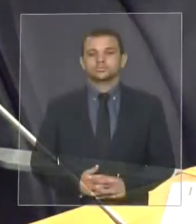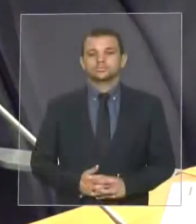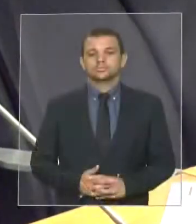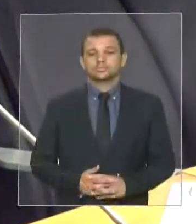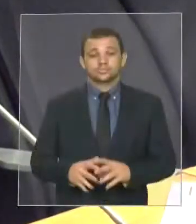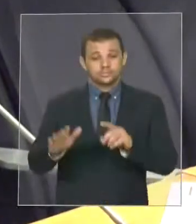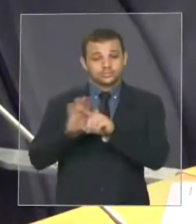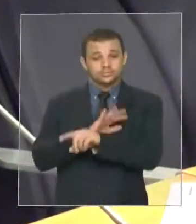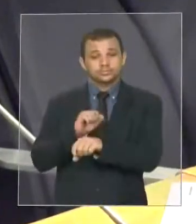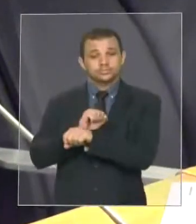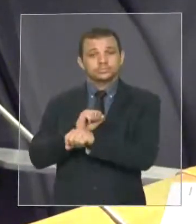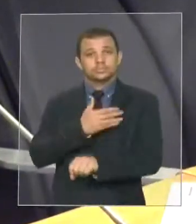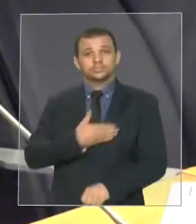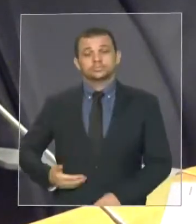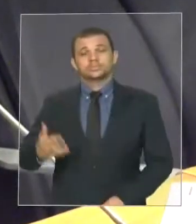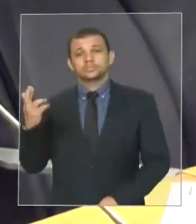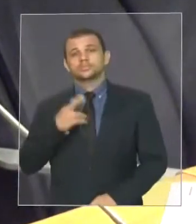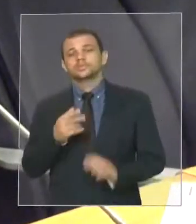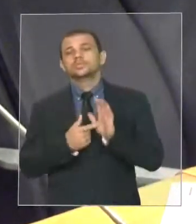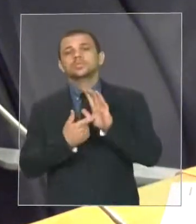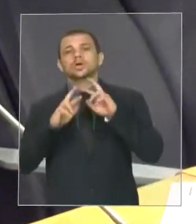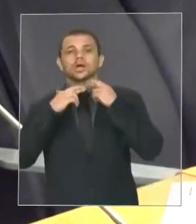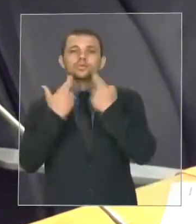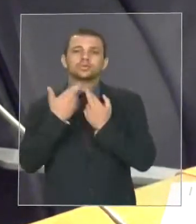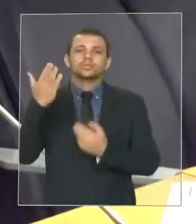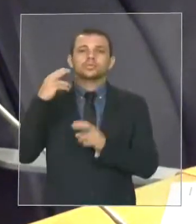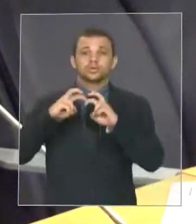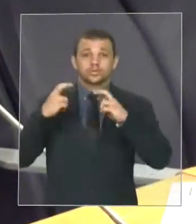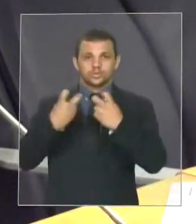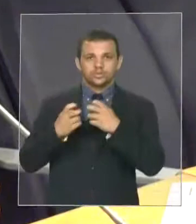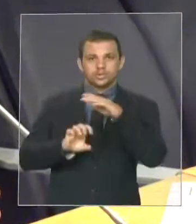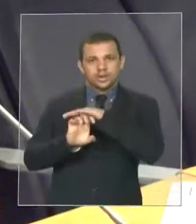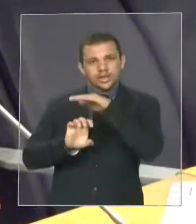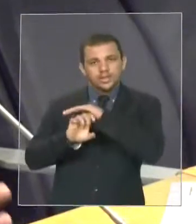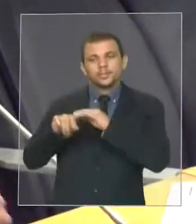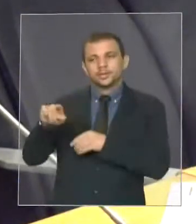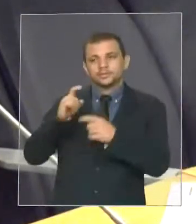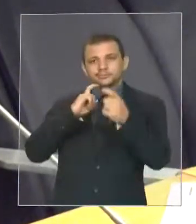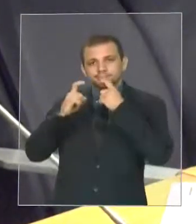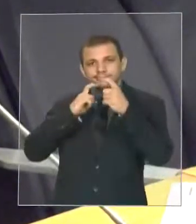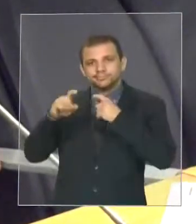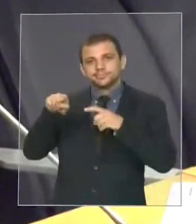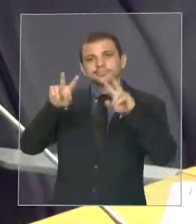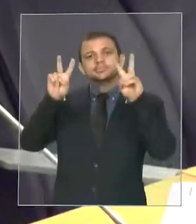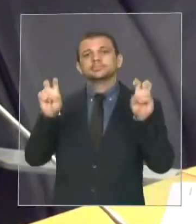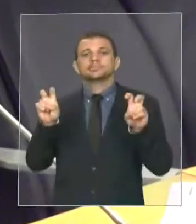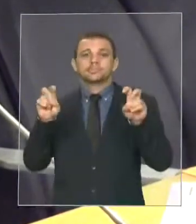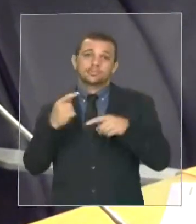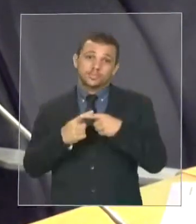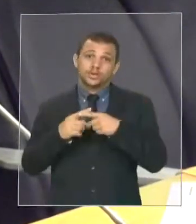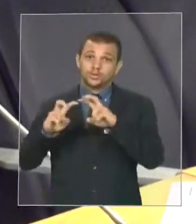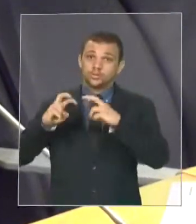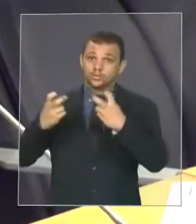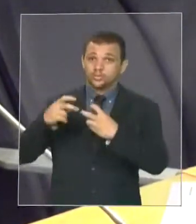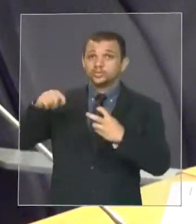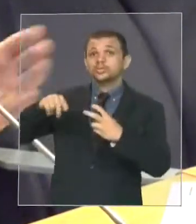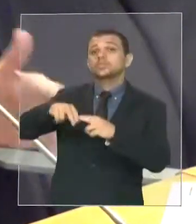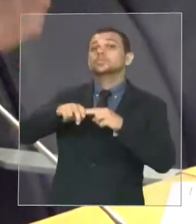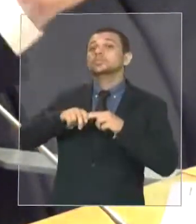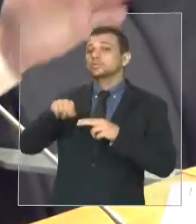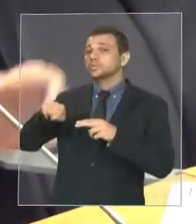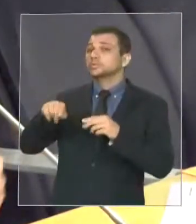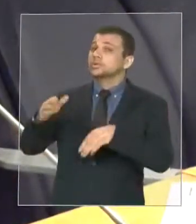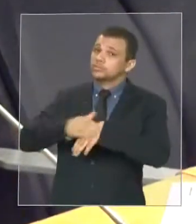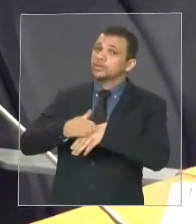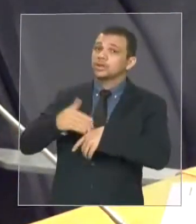Empresarial do Maranhão serve exatamente para isso, para discutir os grandes investimentos, as ações do governo do Estado que envolvam a